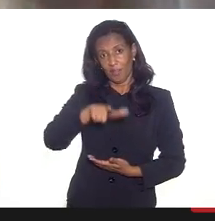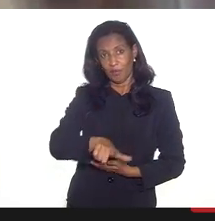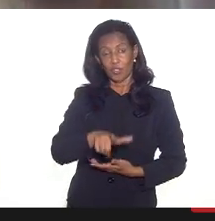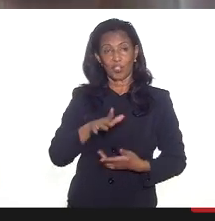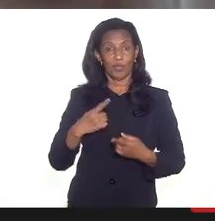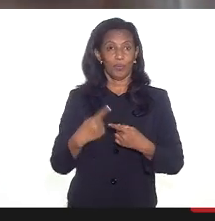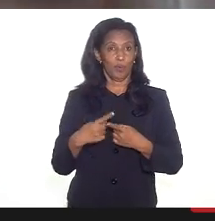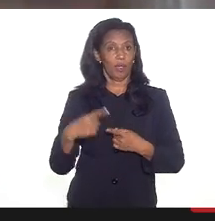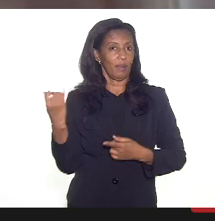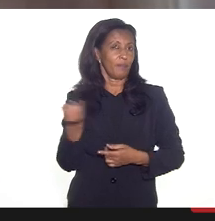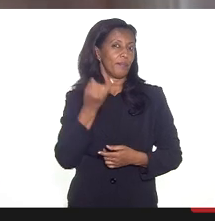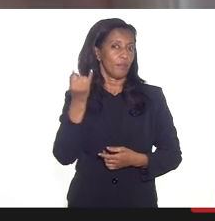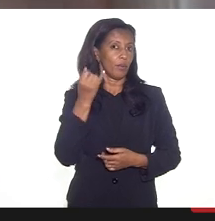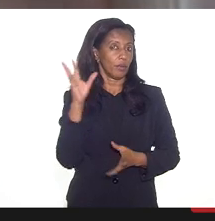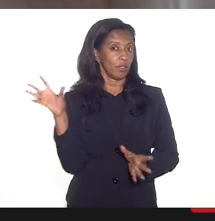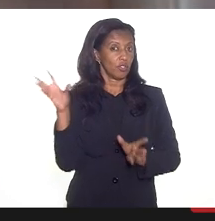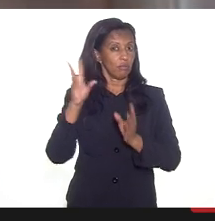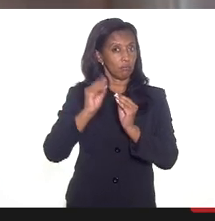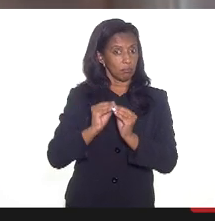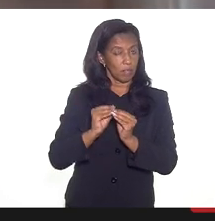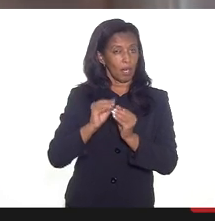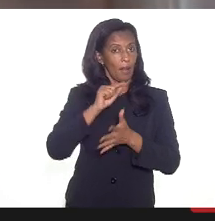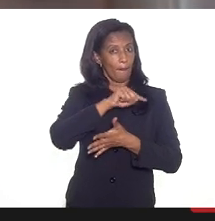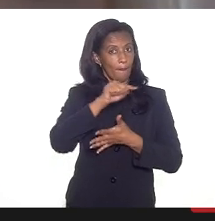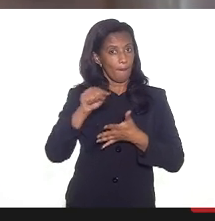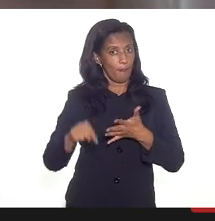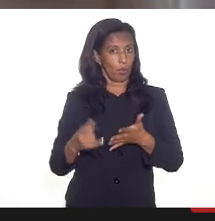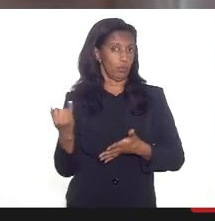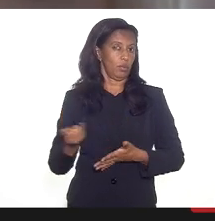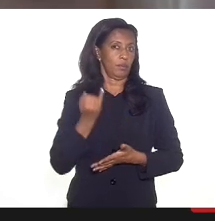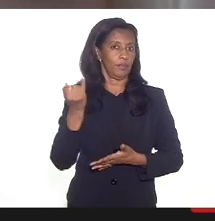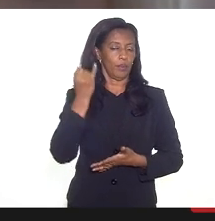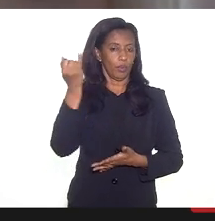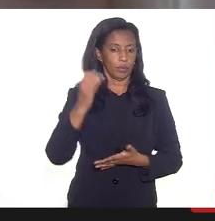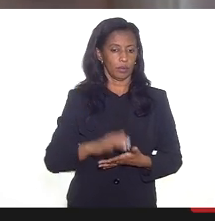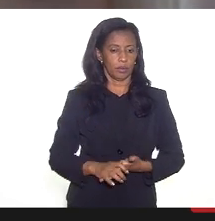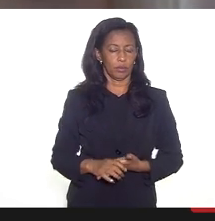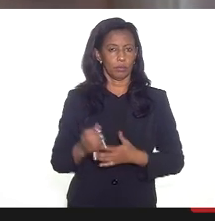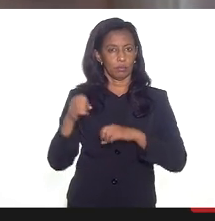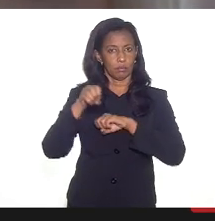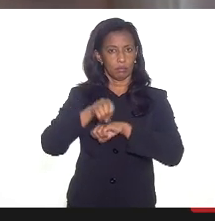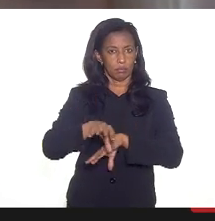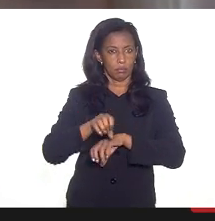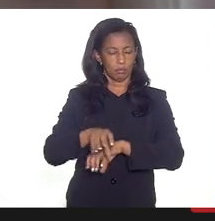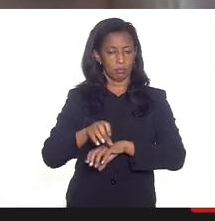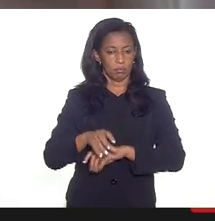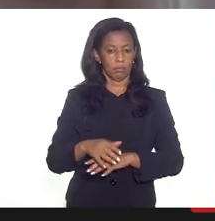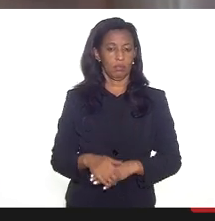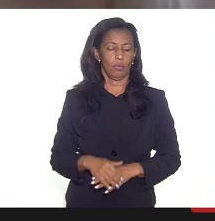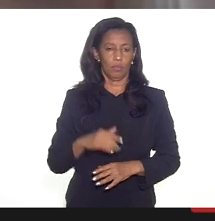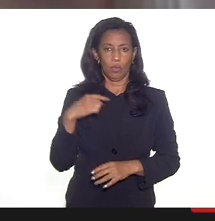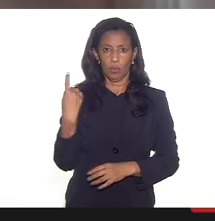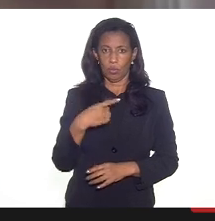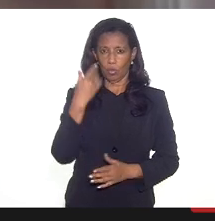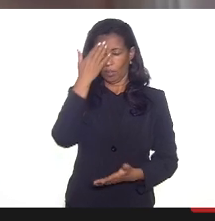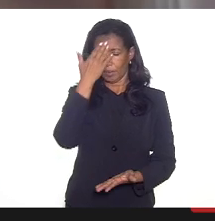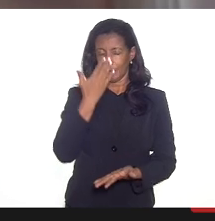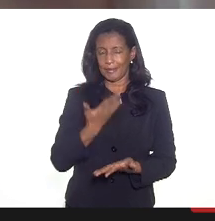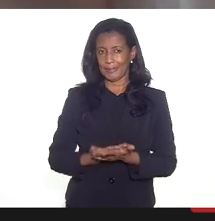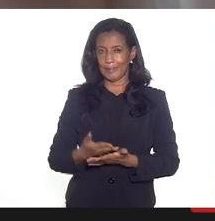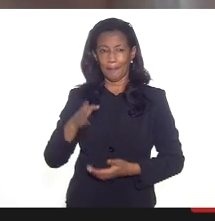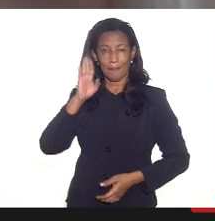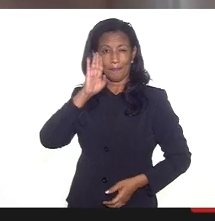acho importante também a gente reiterar pontos importantes. A questão da educação, nós acreditamos que é a